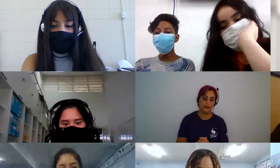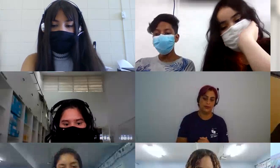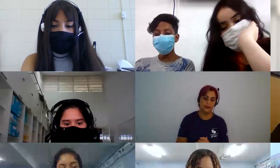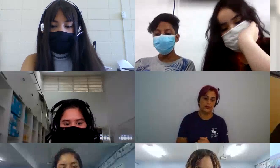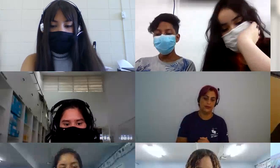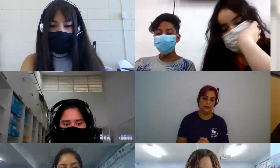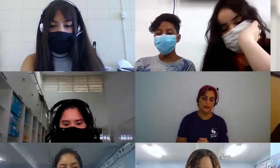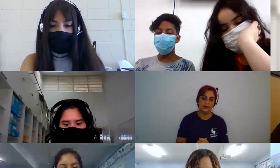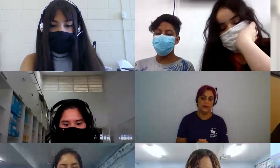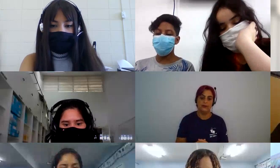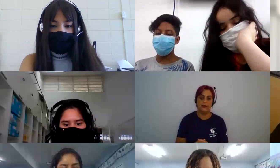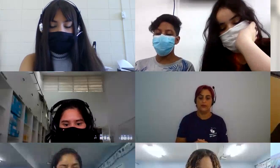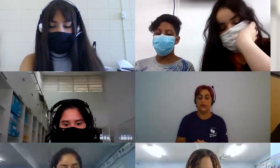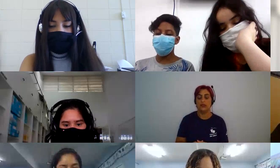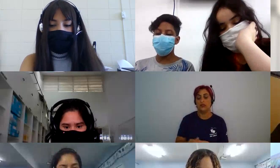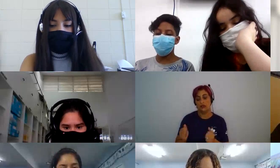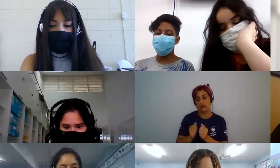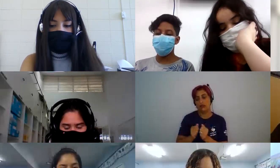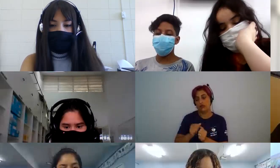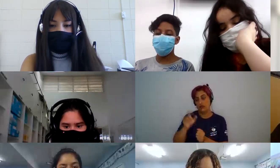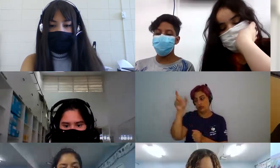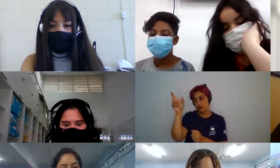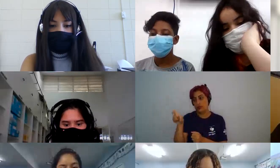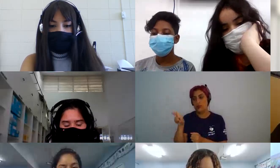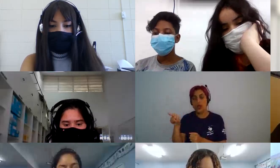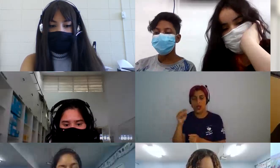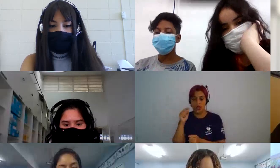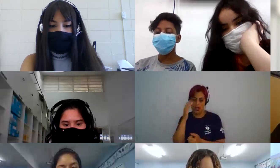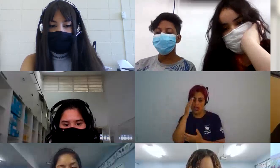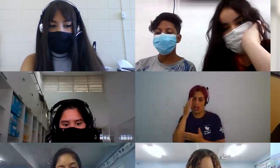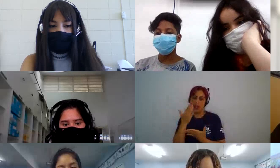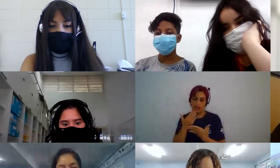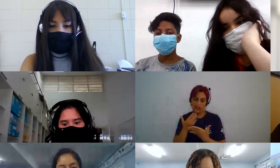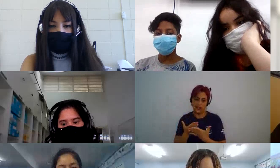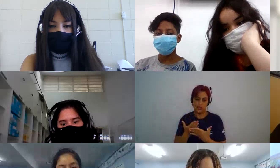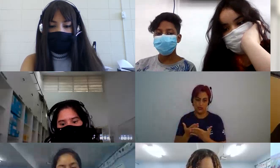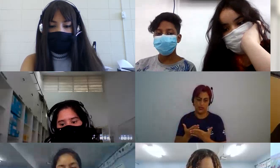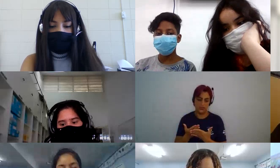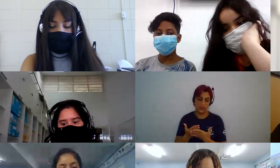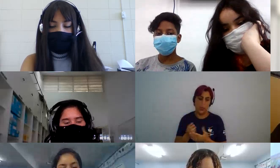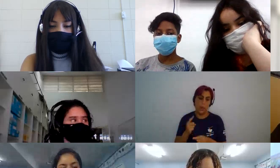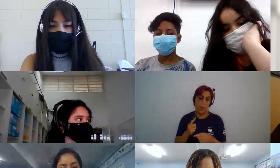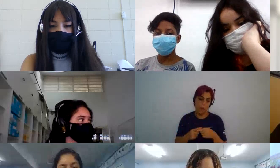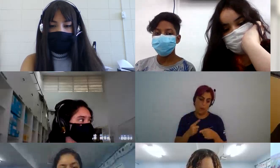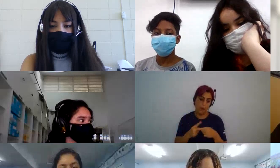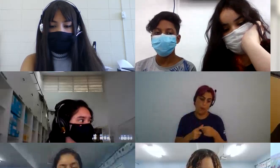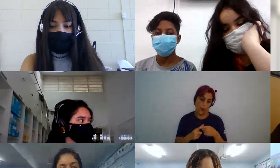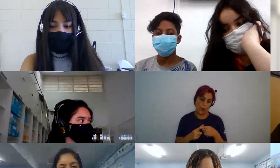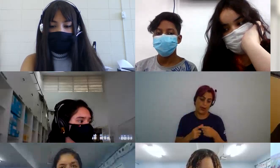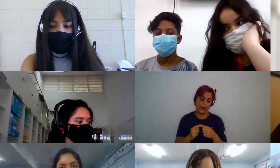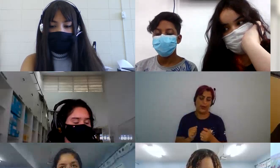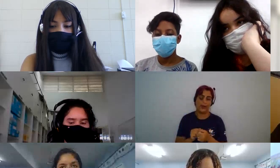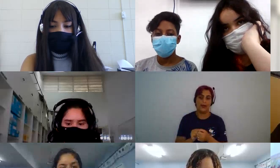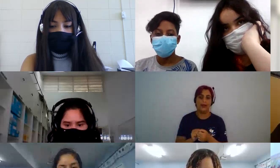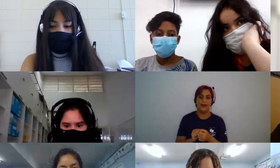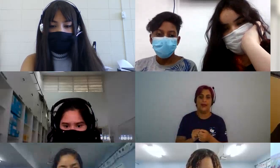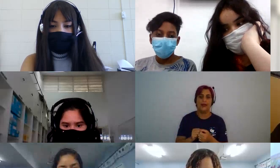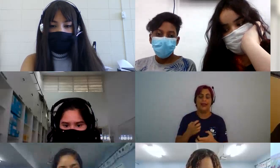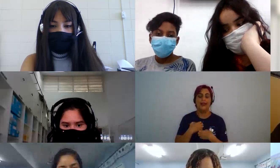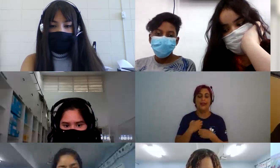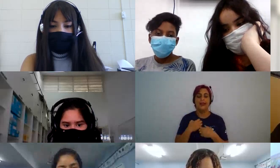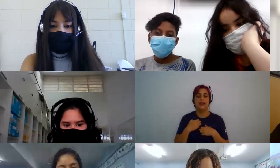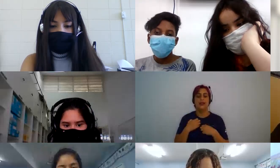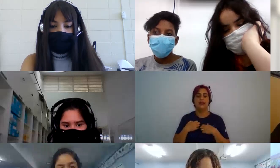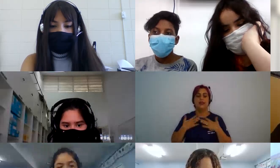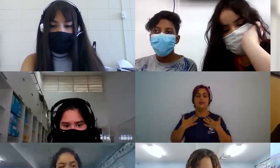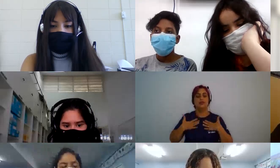que ela confia, uma pessoa que ela conhece já, uma pessoa que ela tenha confiança mesmo, porque eu acho que aí deixa um pouco mais à vontade para as